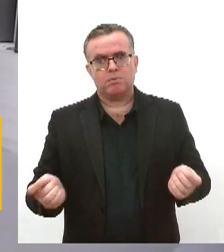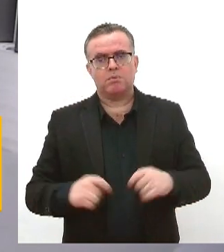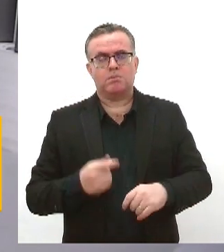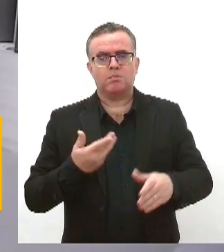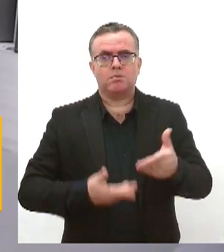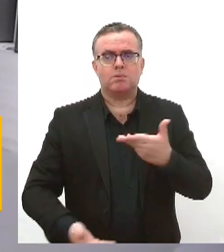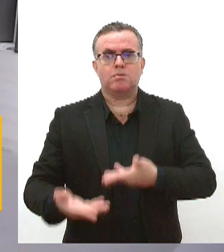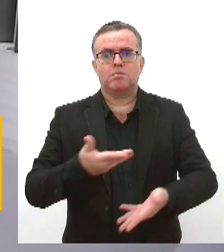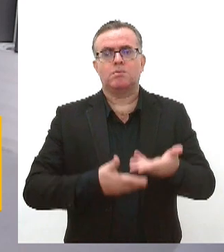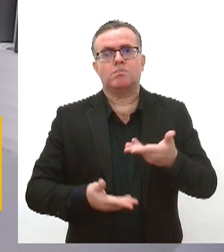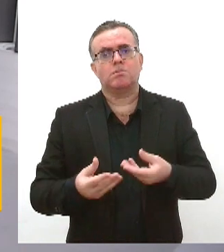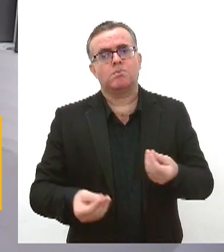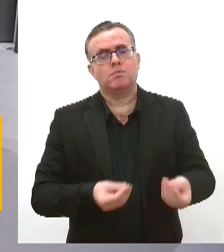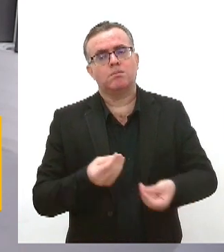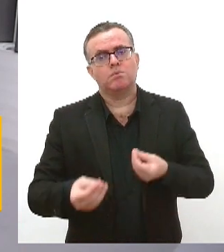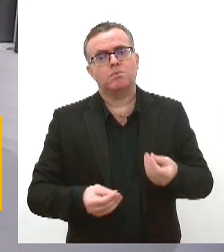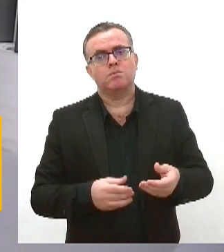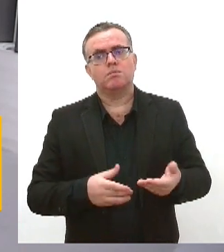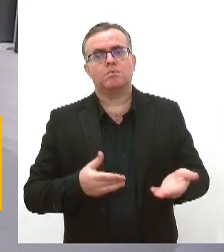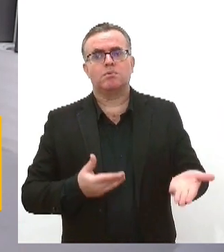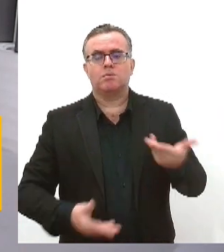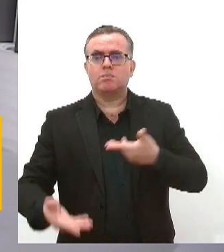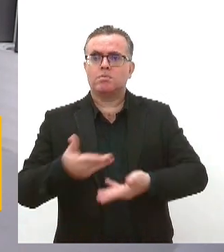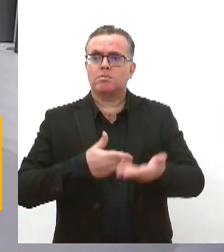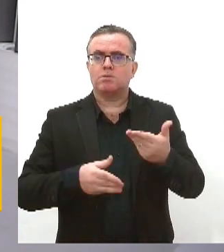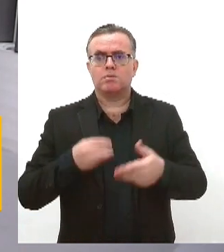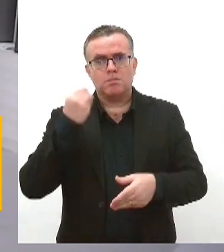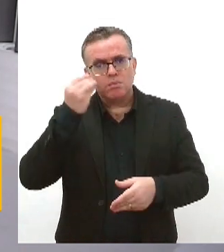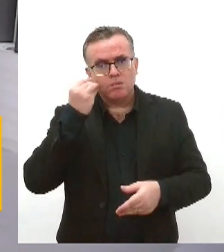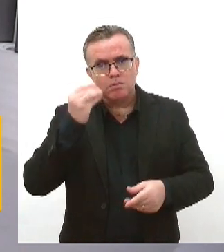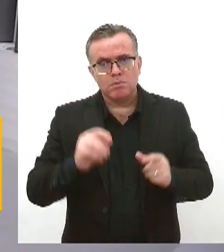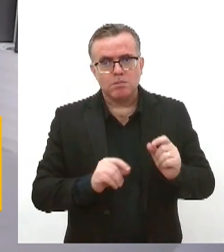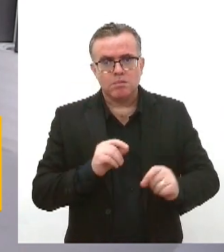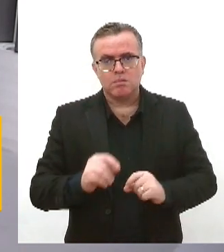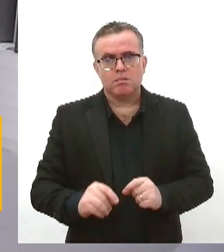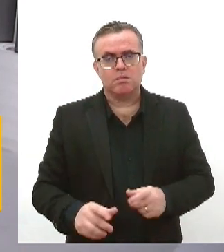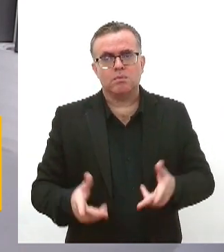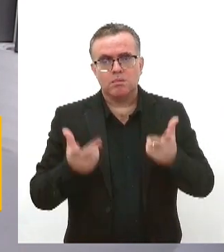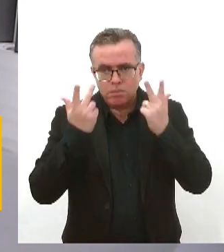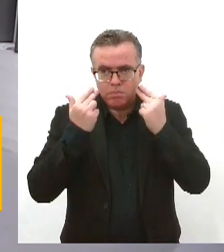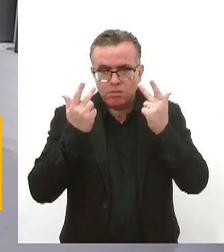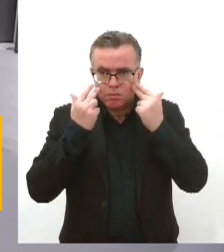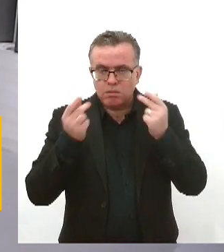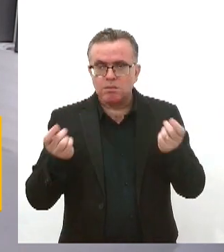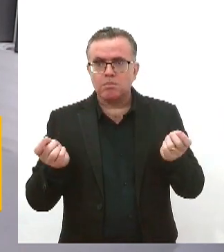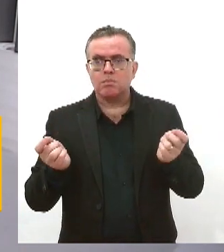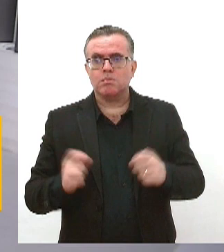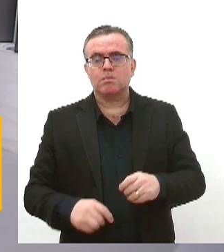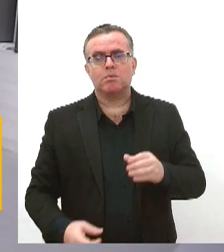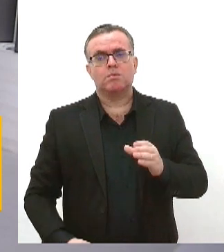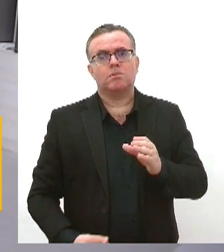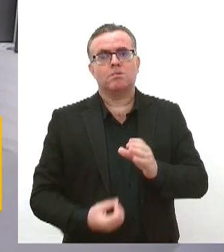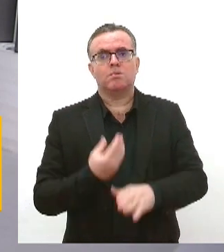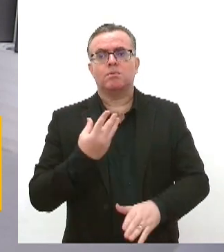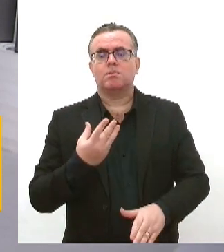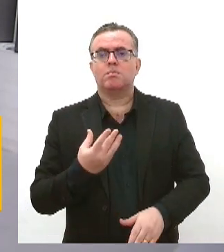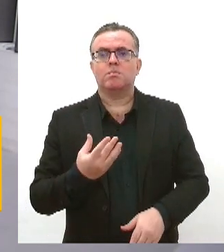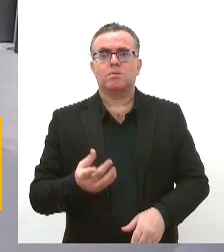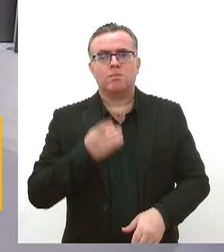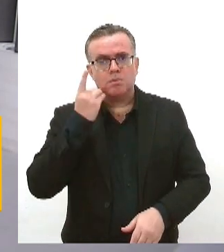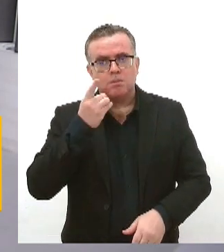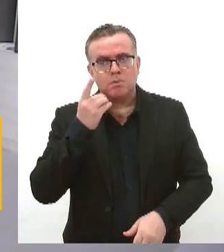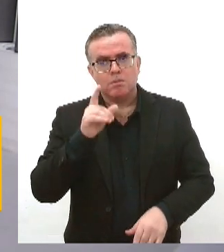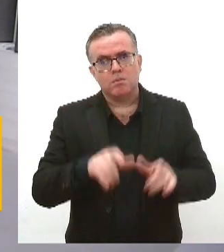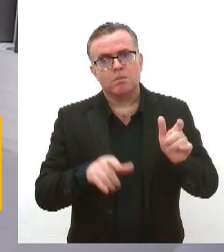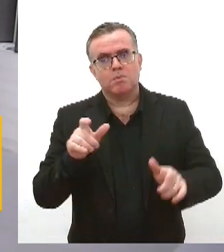ideias, né, essa troca de experiências e esse know-how que acaba sendo criado entre os deputados nos eventos,